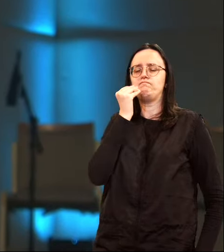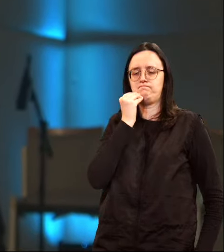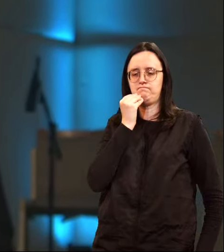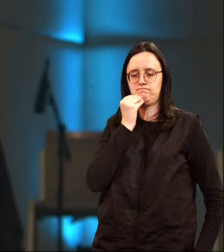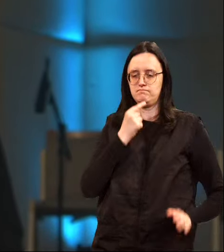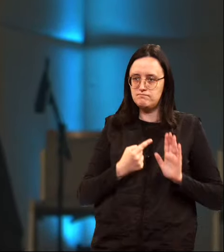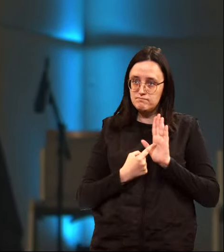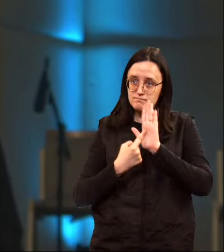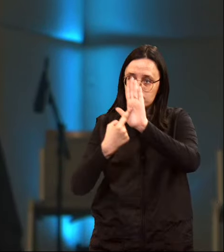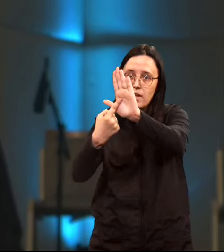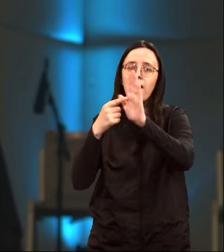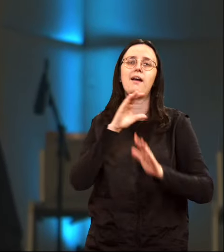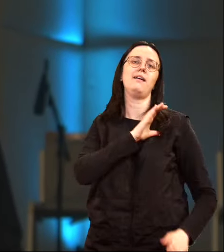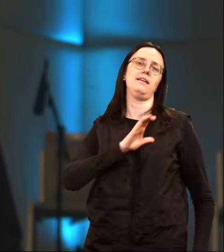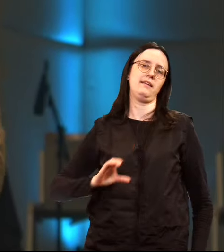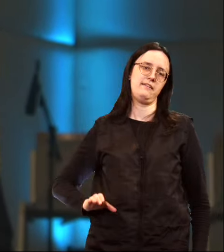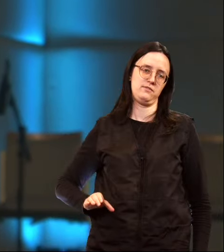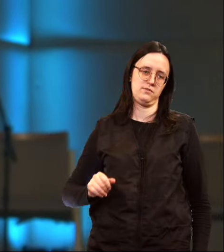revelarmos Cristo.